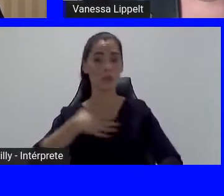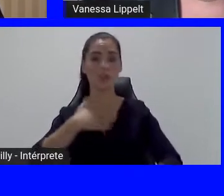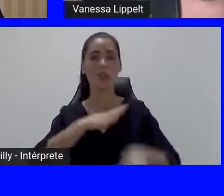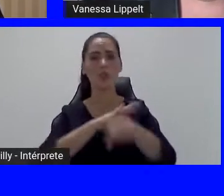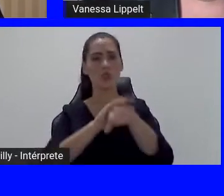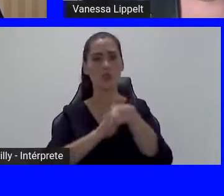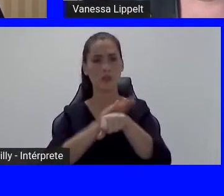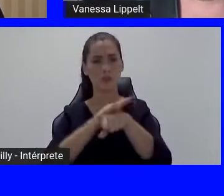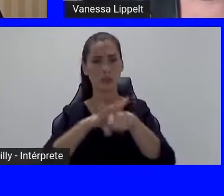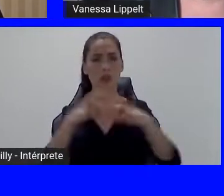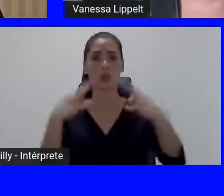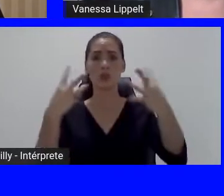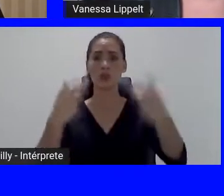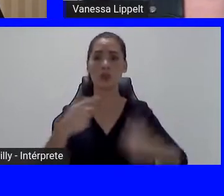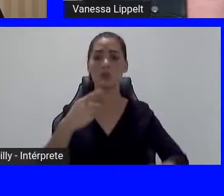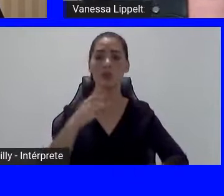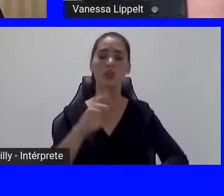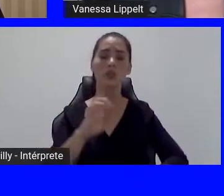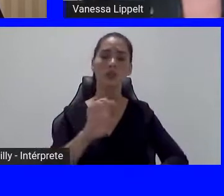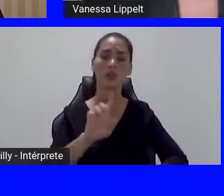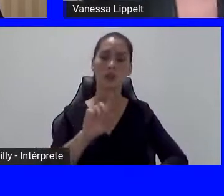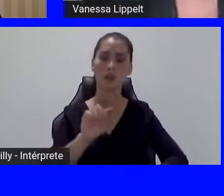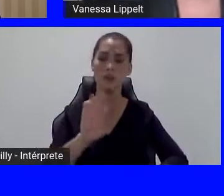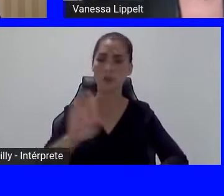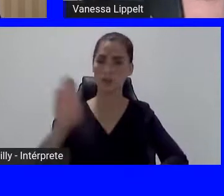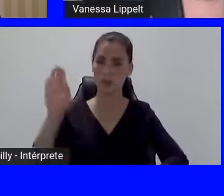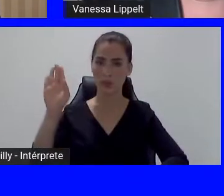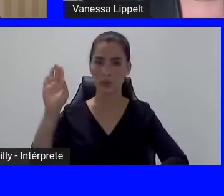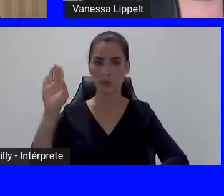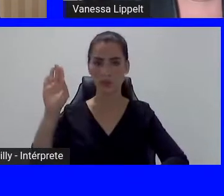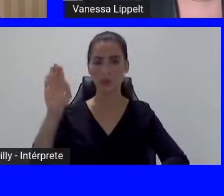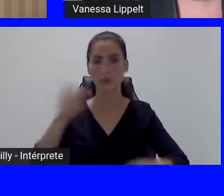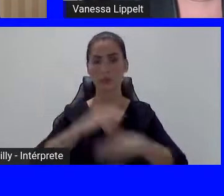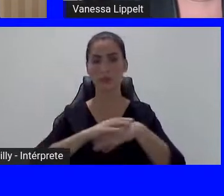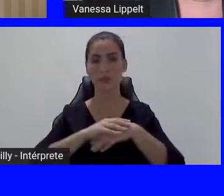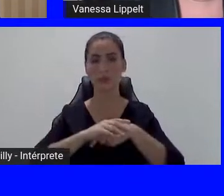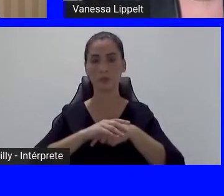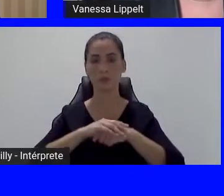eles e acredito que a recíproca seja verdadeira entre eles.